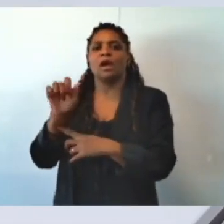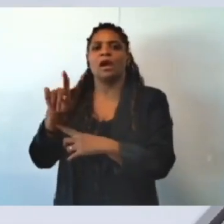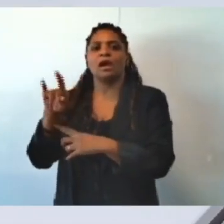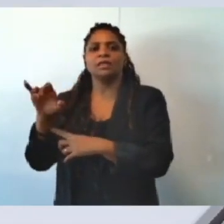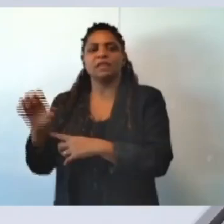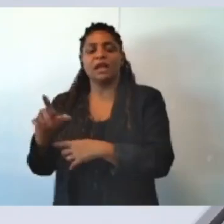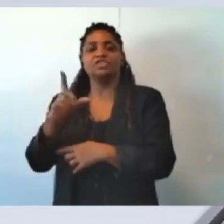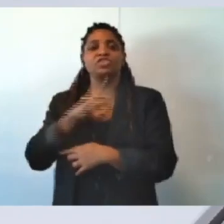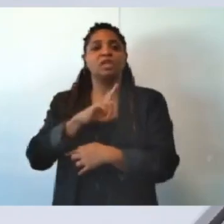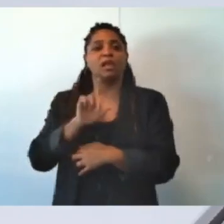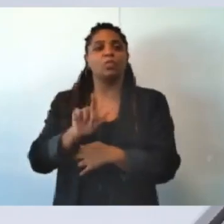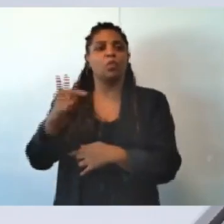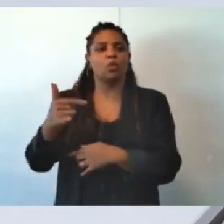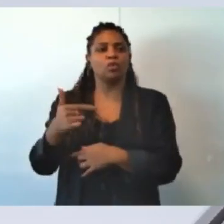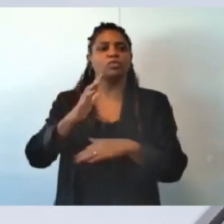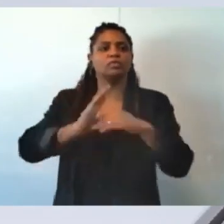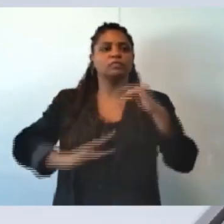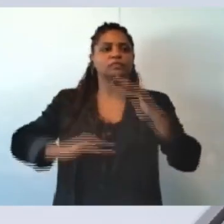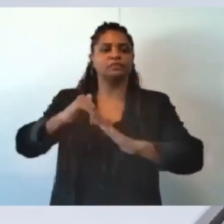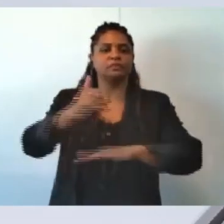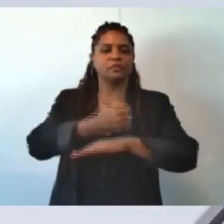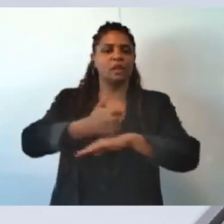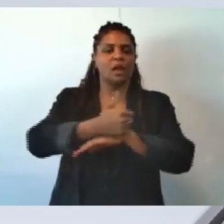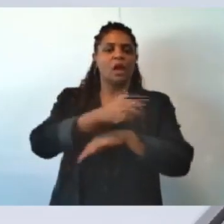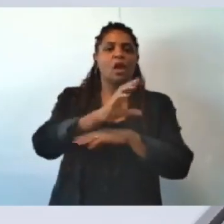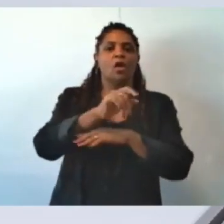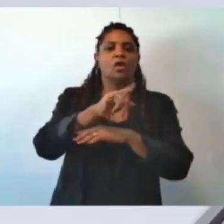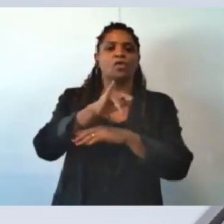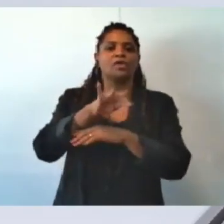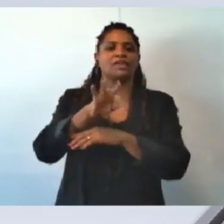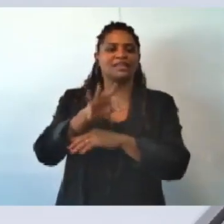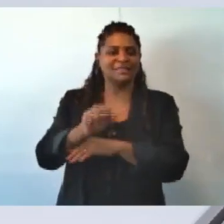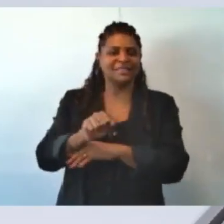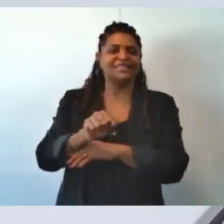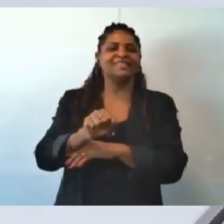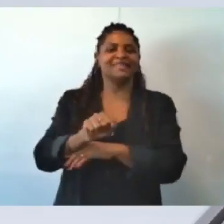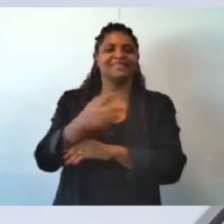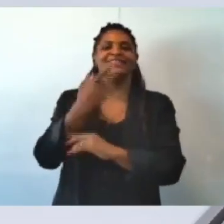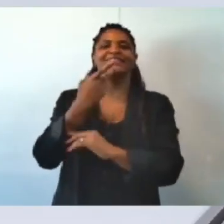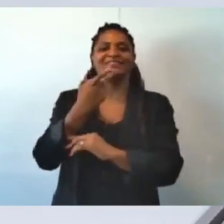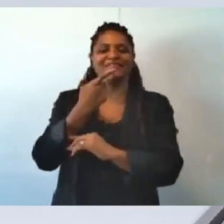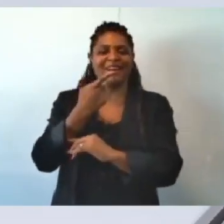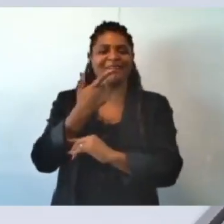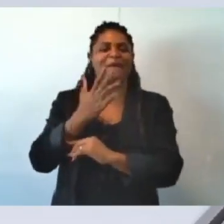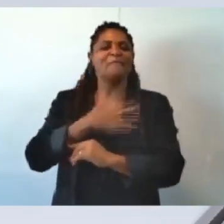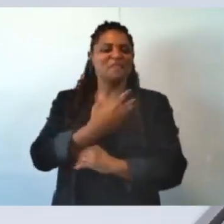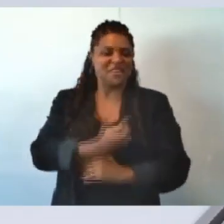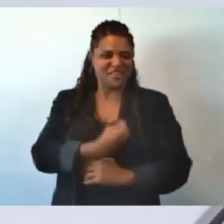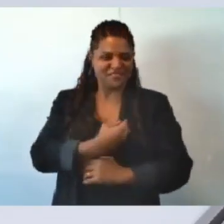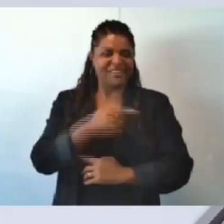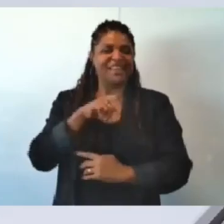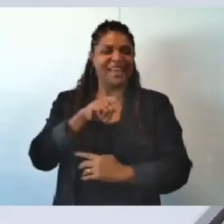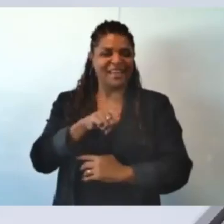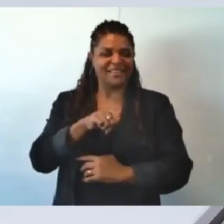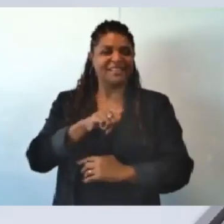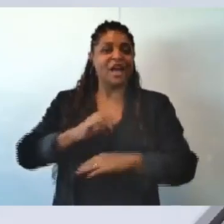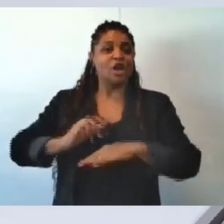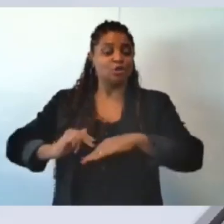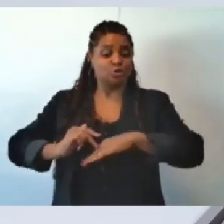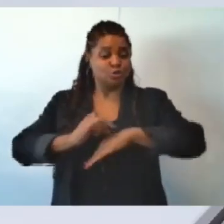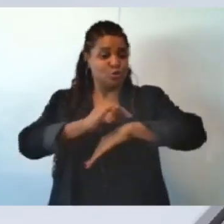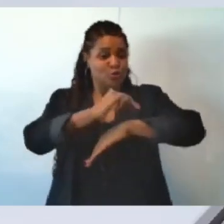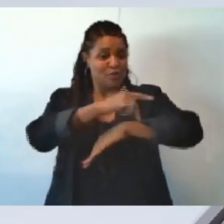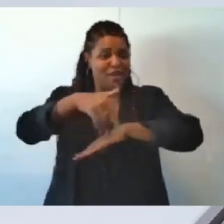assim, olha, minha vida é esta, subir Bahia, descer floresta. E como é que a gente faz? Não é? Com um bairro que tem